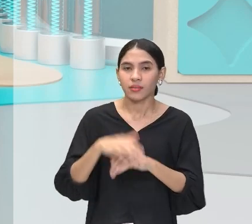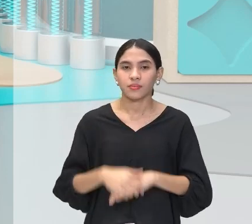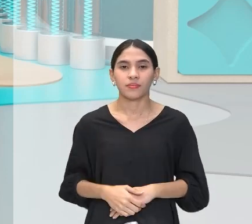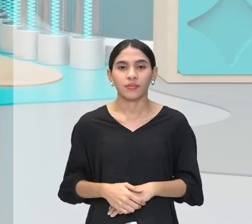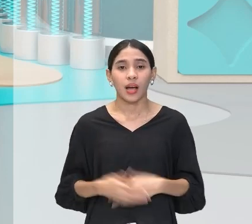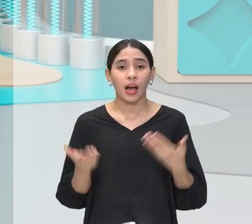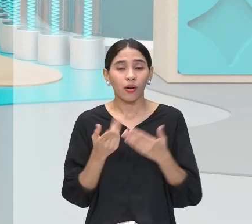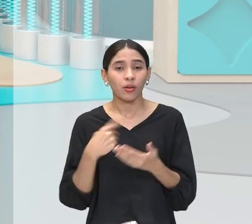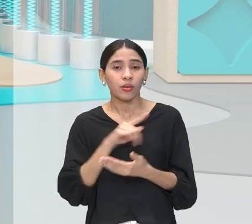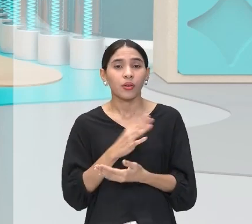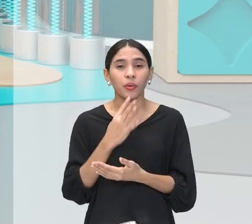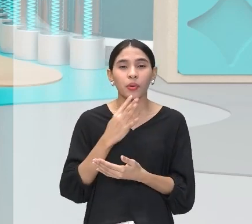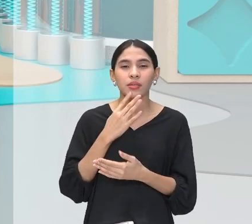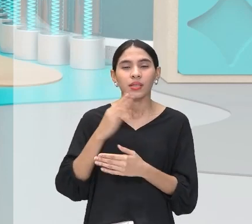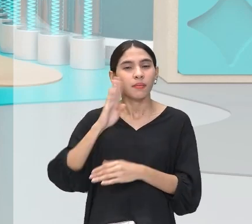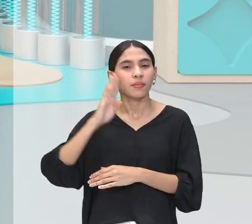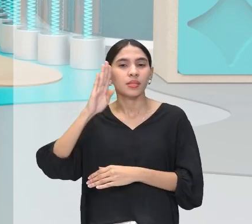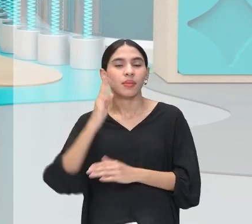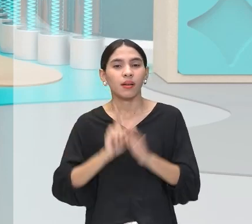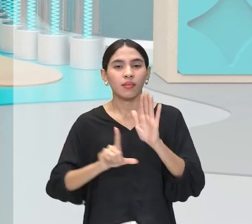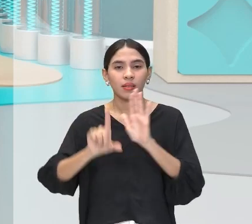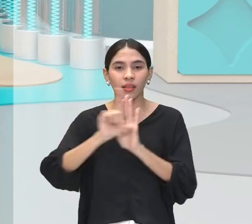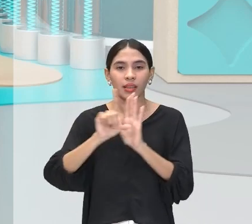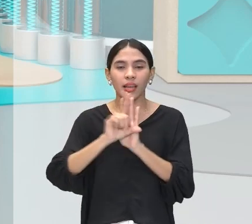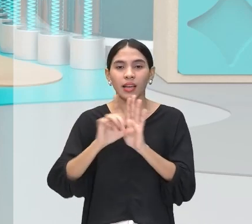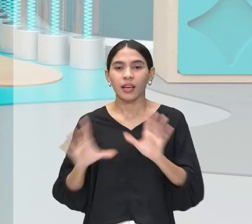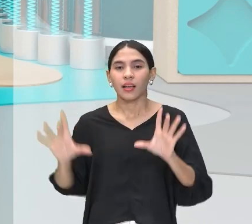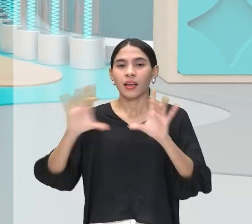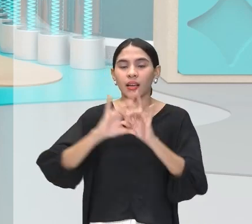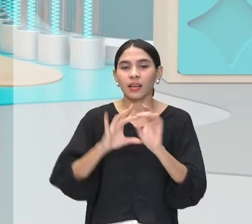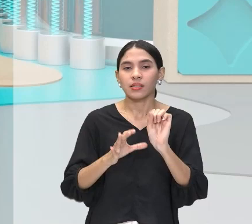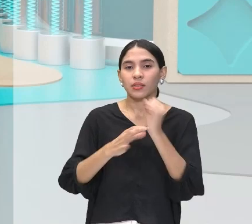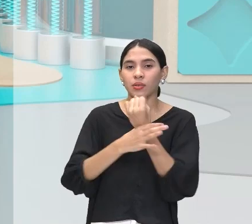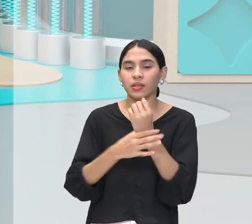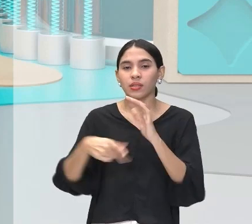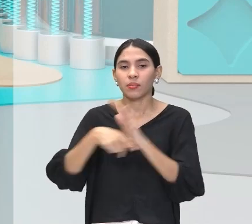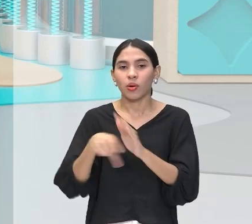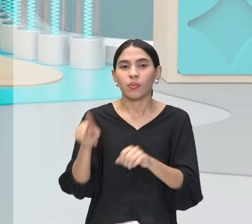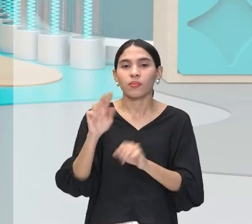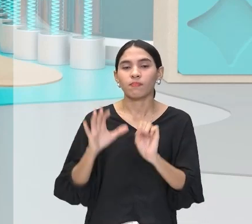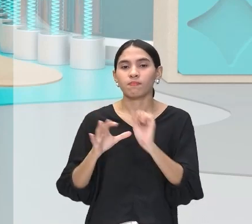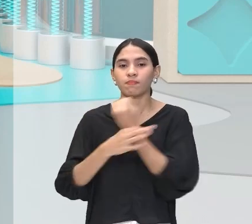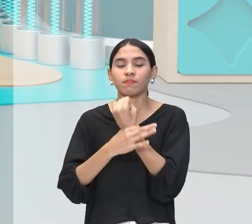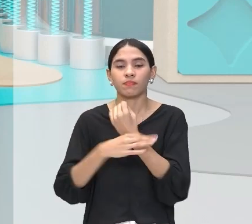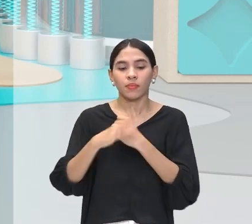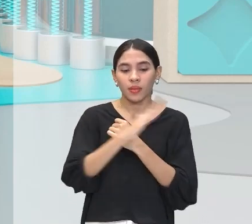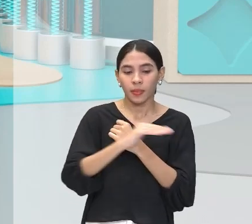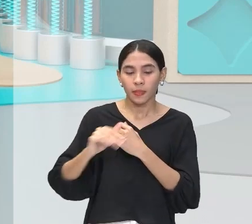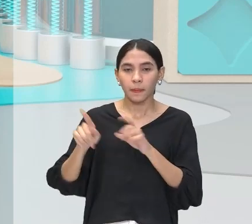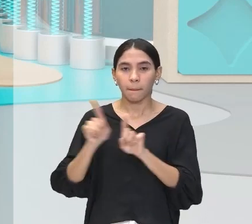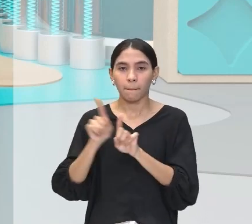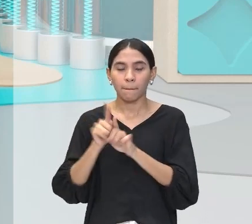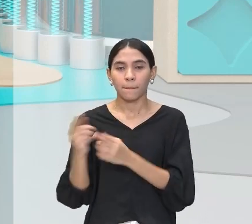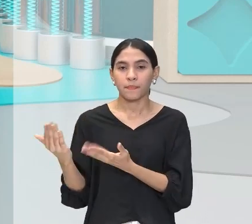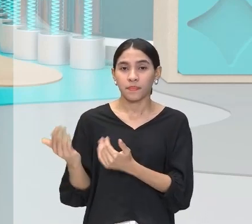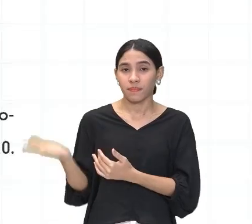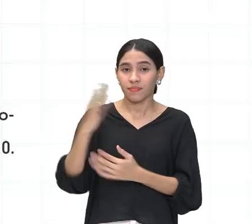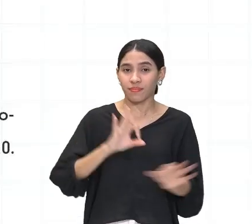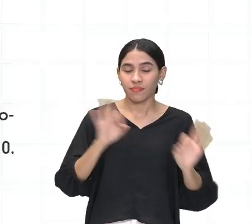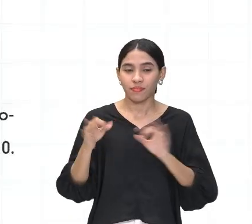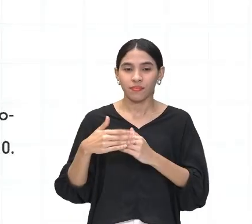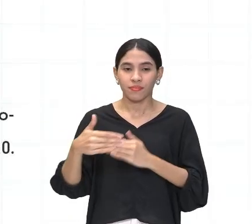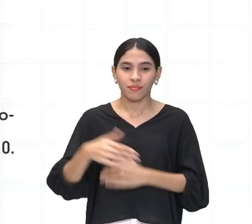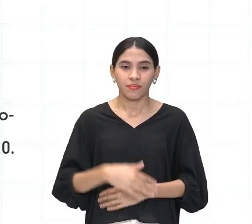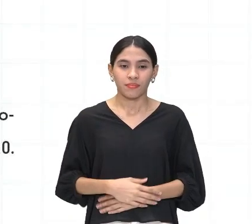conhecer agora as principais leis que regem essa proteção à infância e à adolescência. Vamos lá, então, na